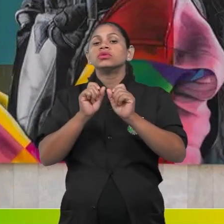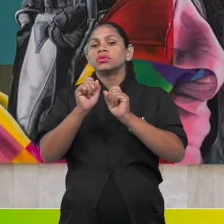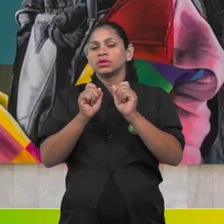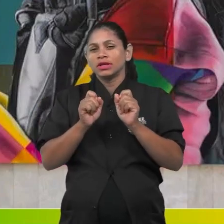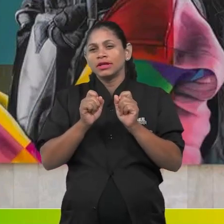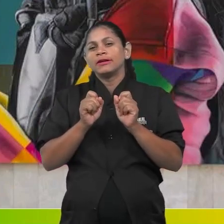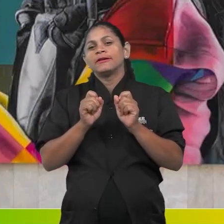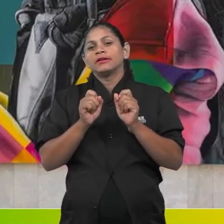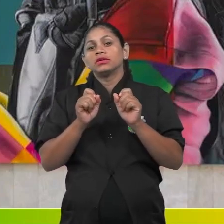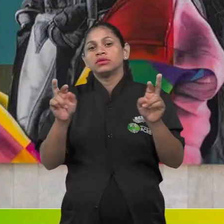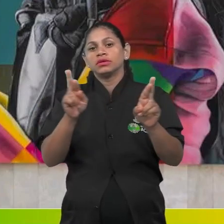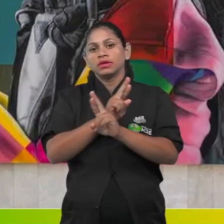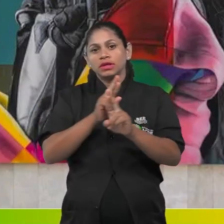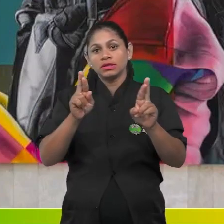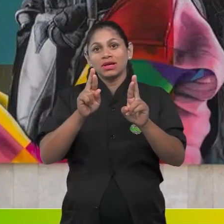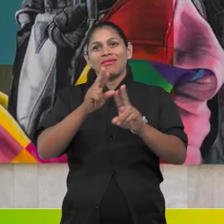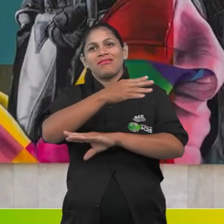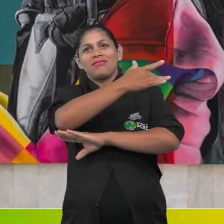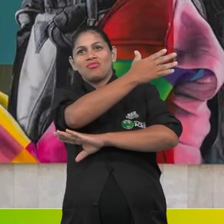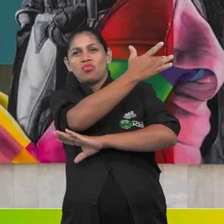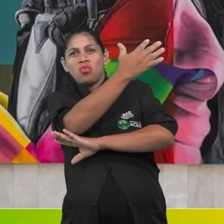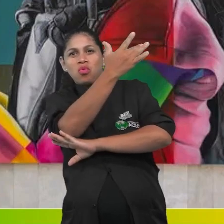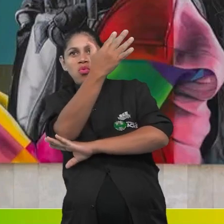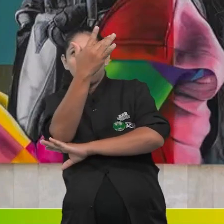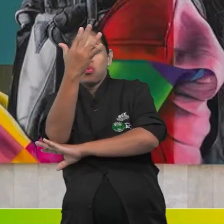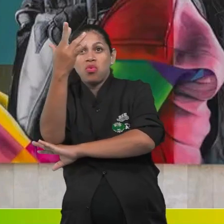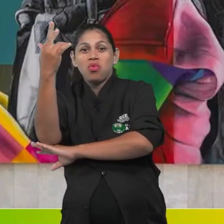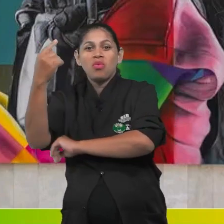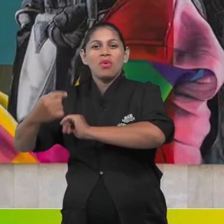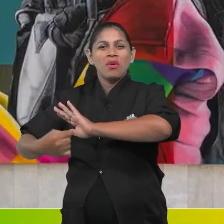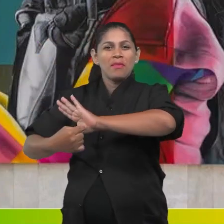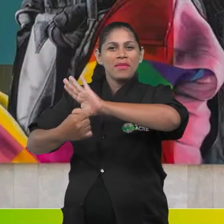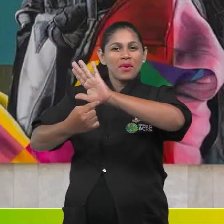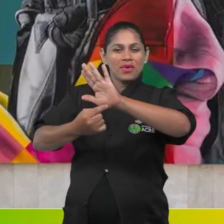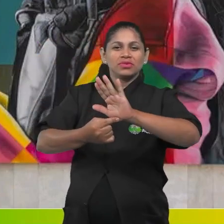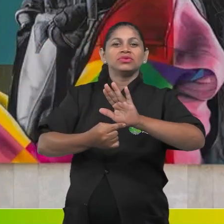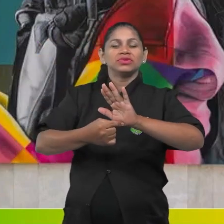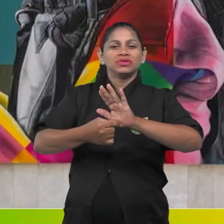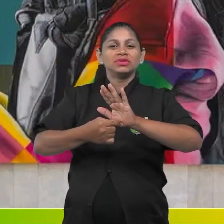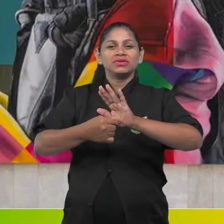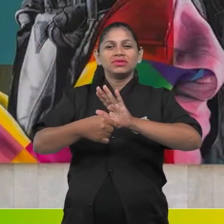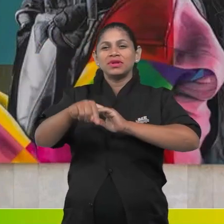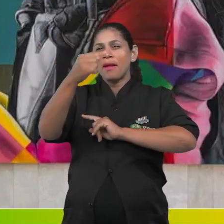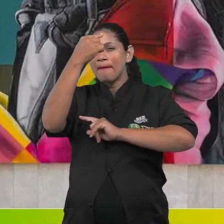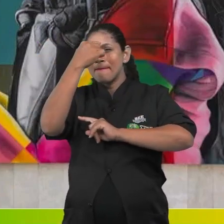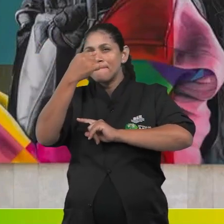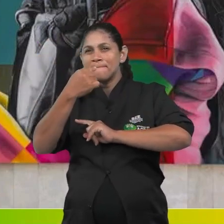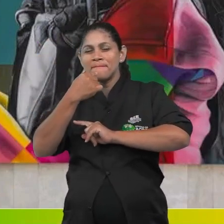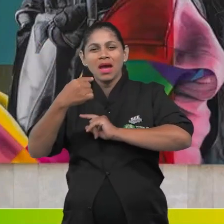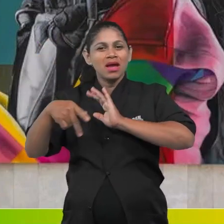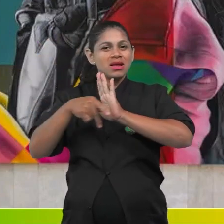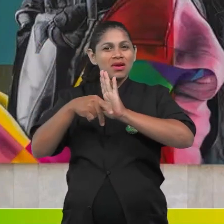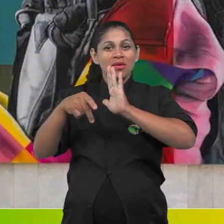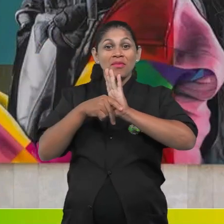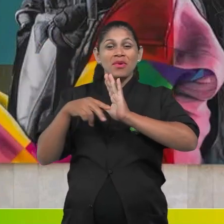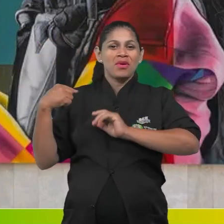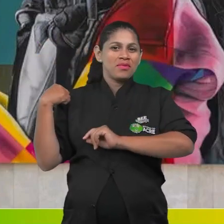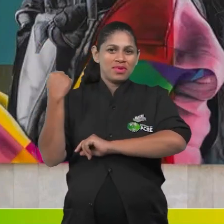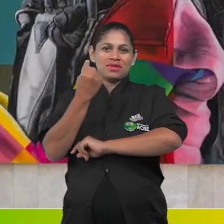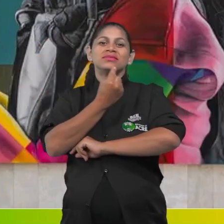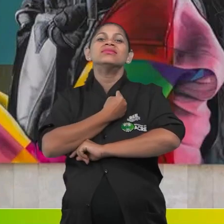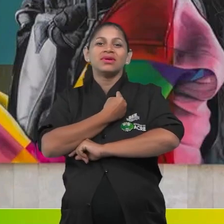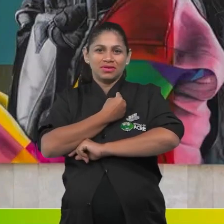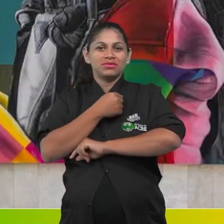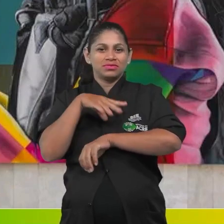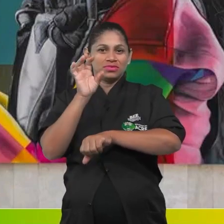faz essa relação com a natureza e traz elementos muito nossos. Então, na arte